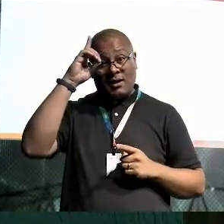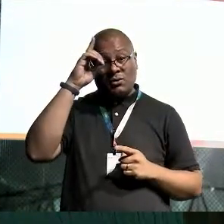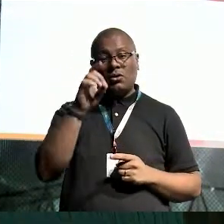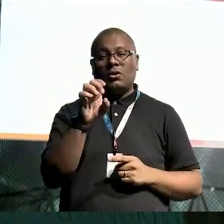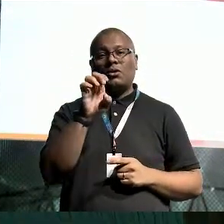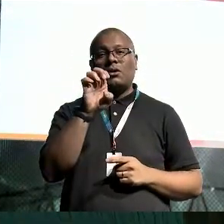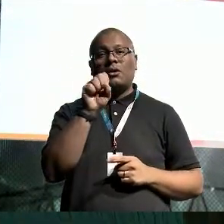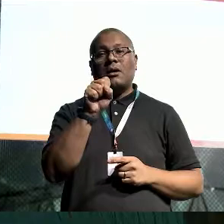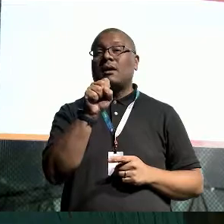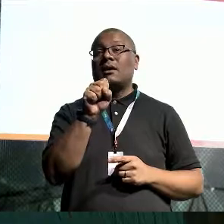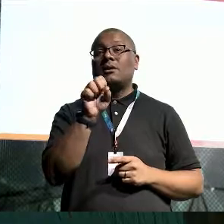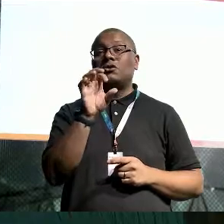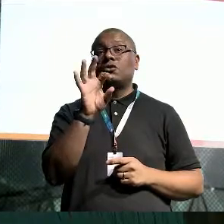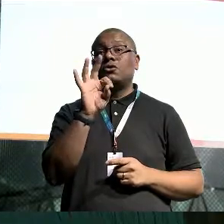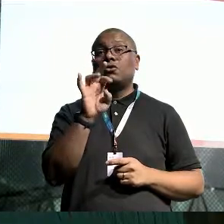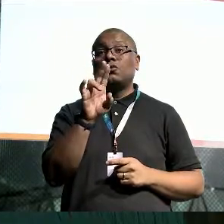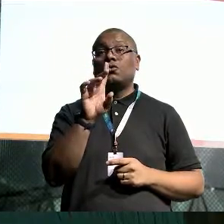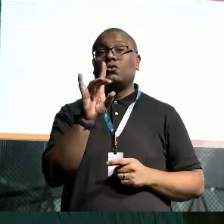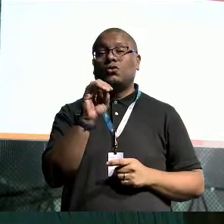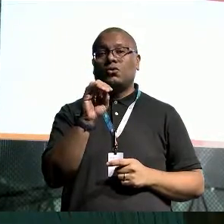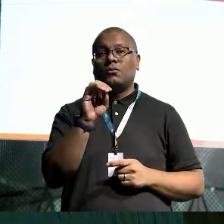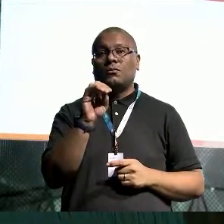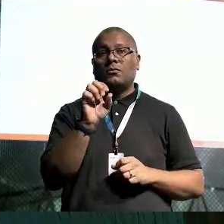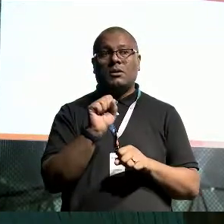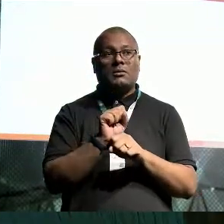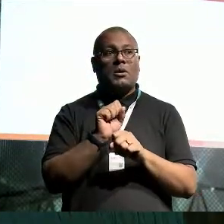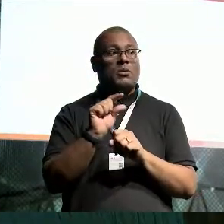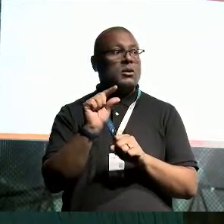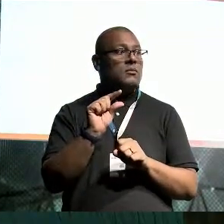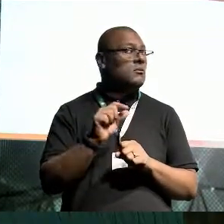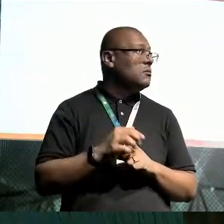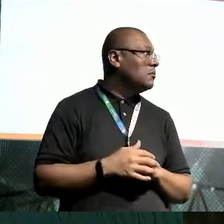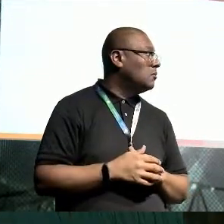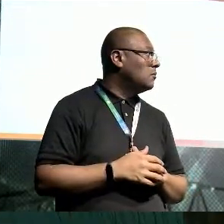exemplo... Só um instantinho, gente.